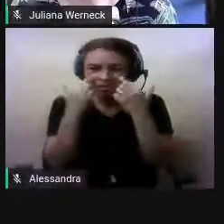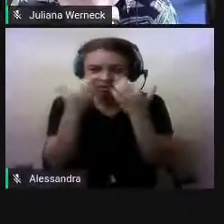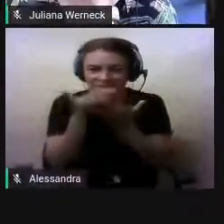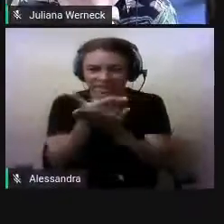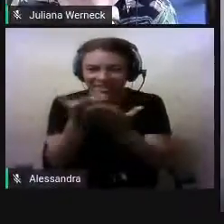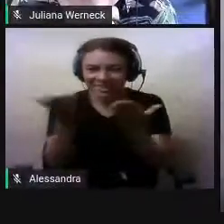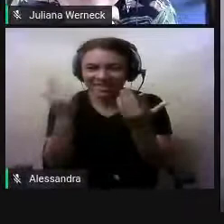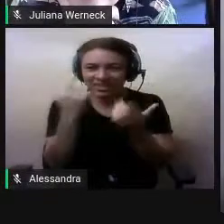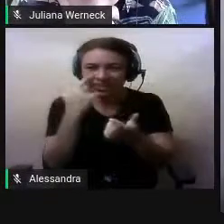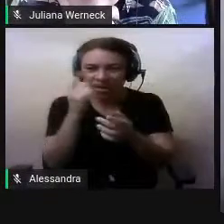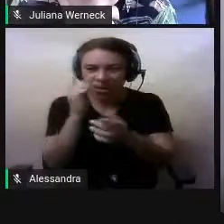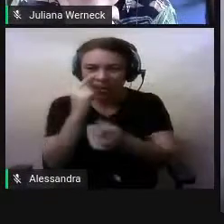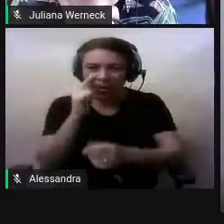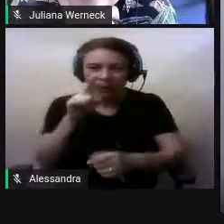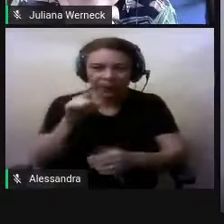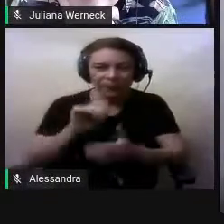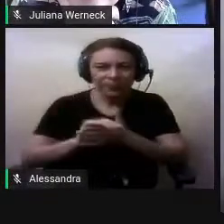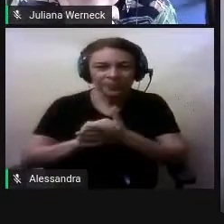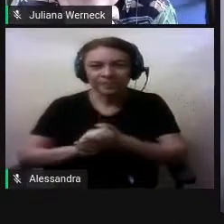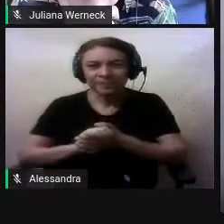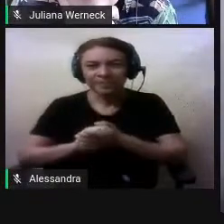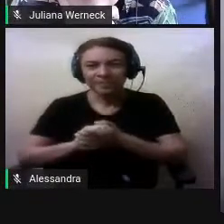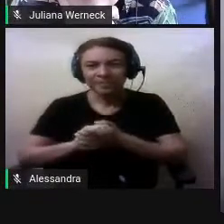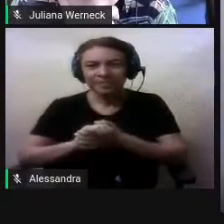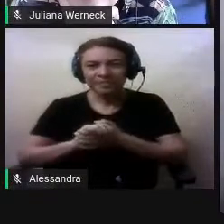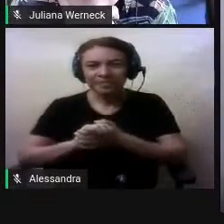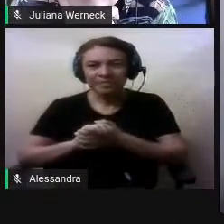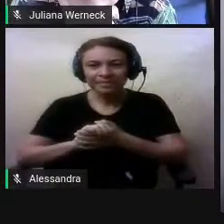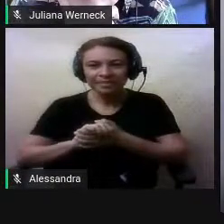pedir para o Rodrigo soltar para vocês.